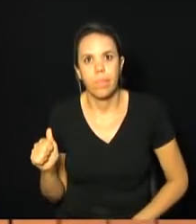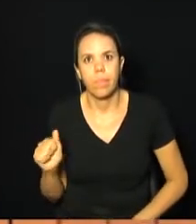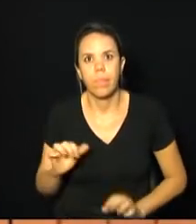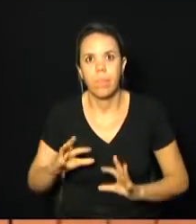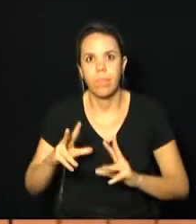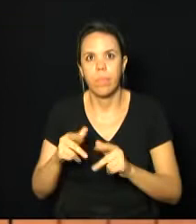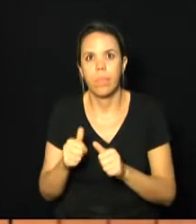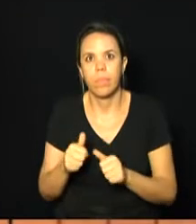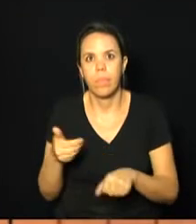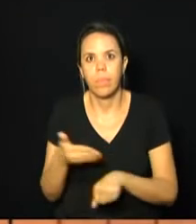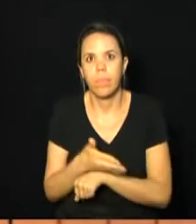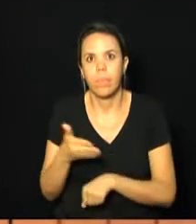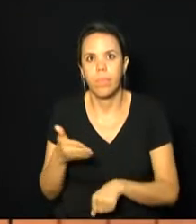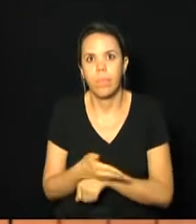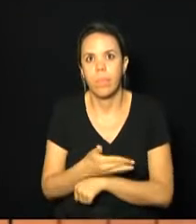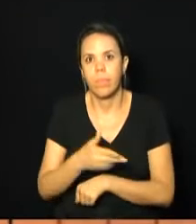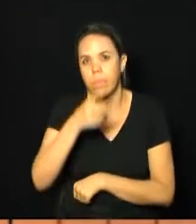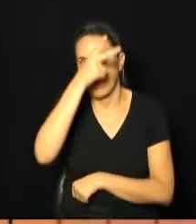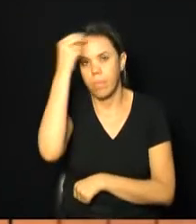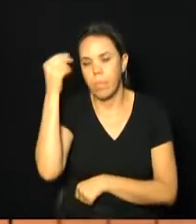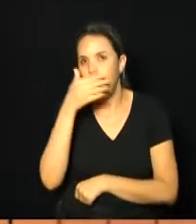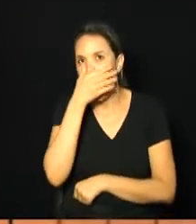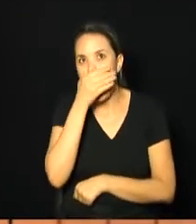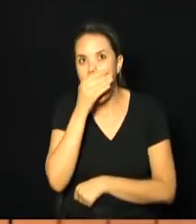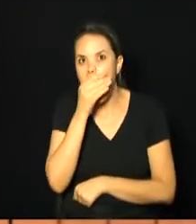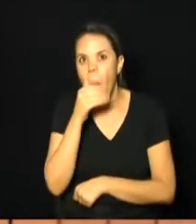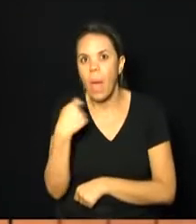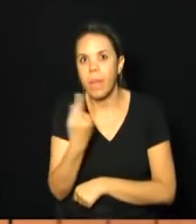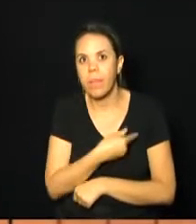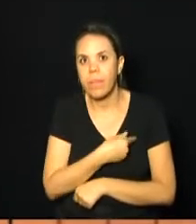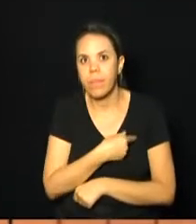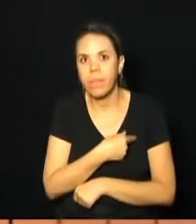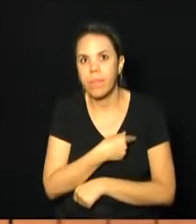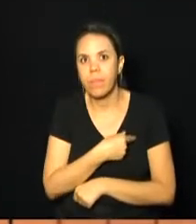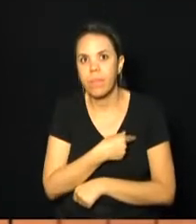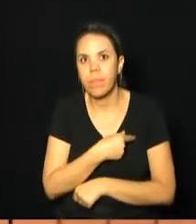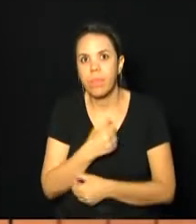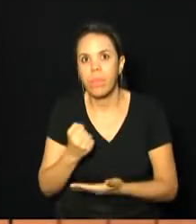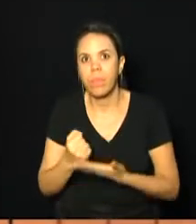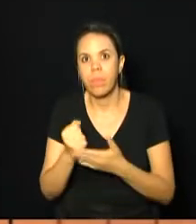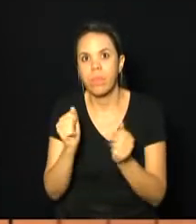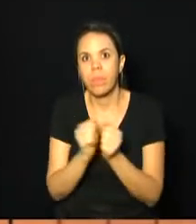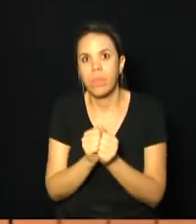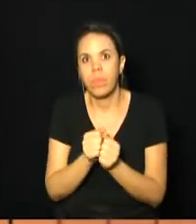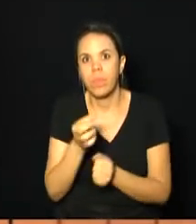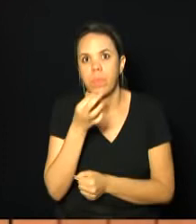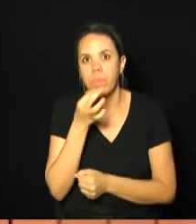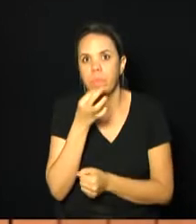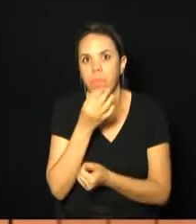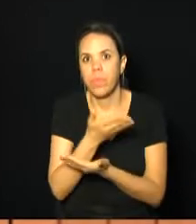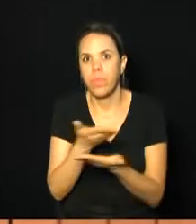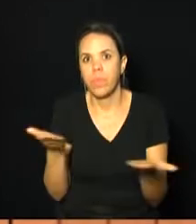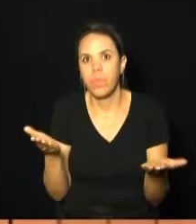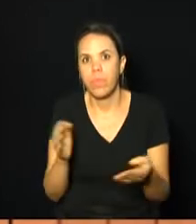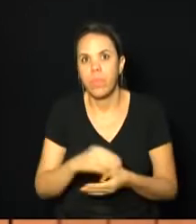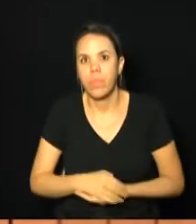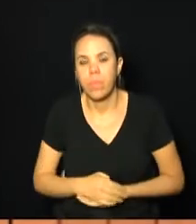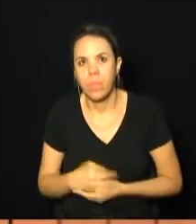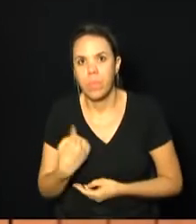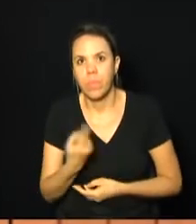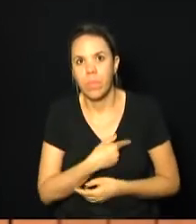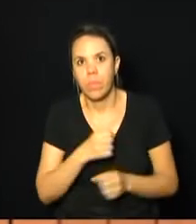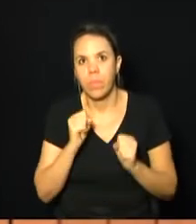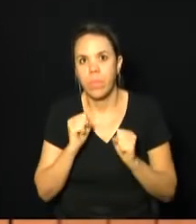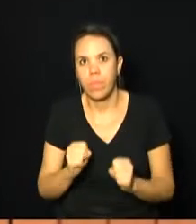Todos estão participando, subprefeituras, e a gente vai compondo junto, né, as sugestões para a gente